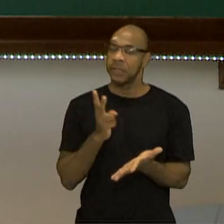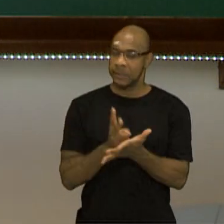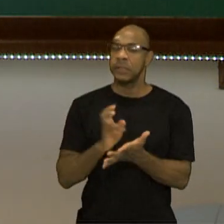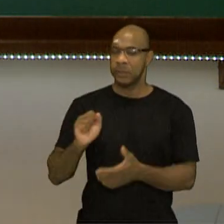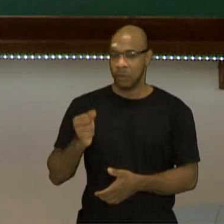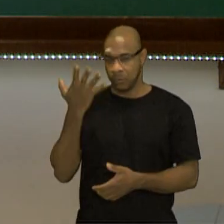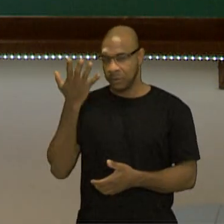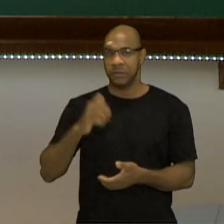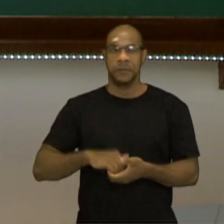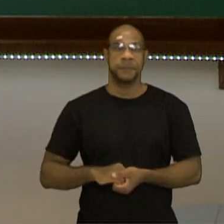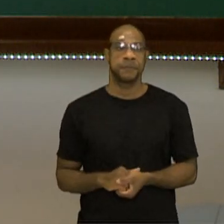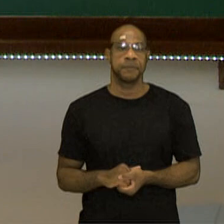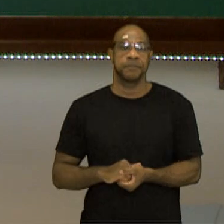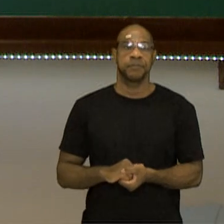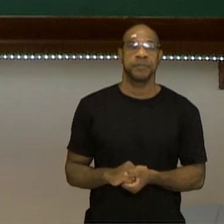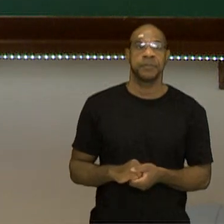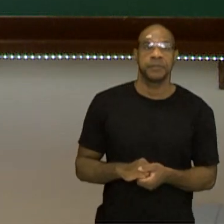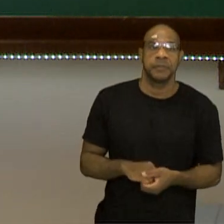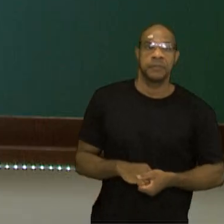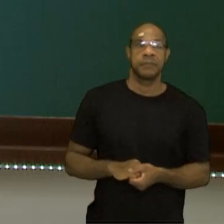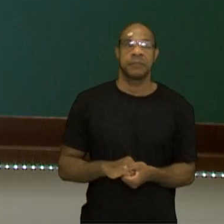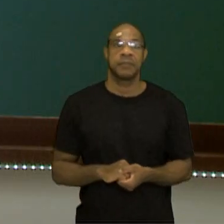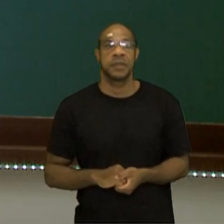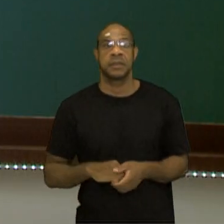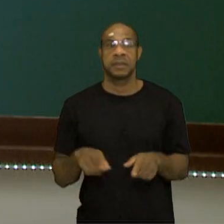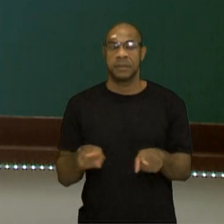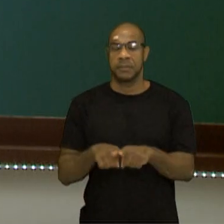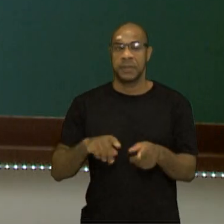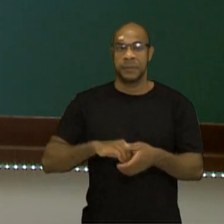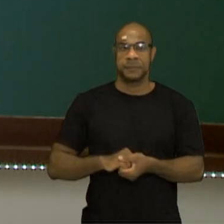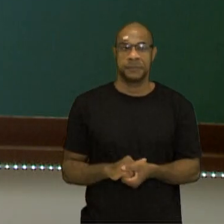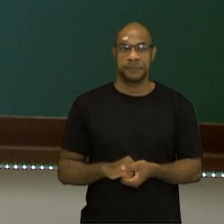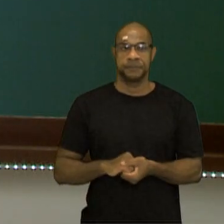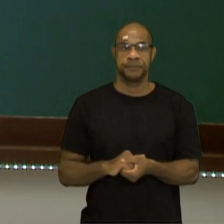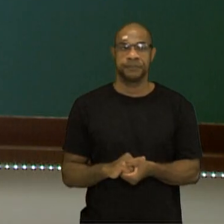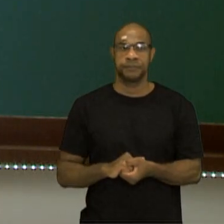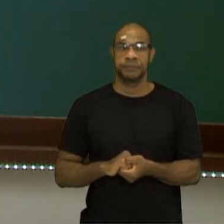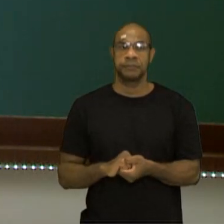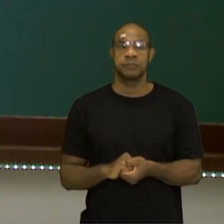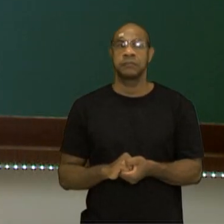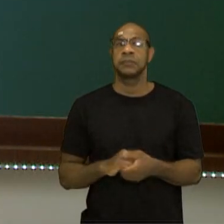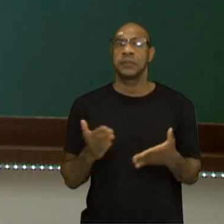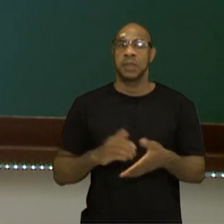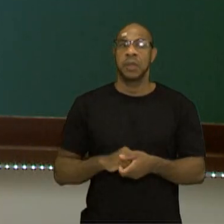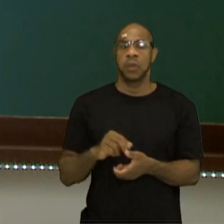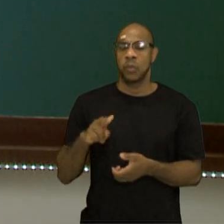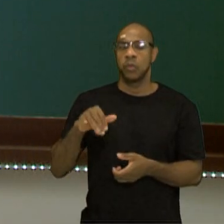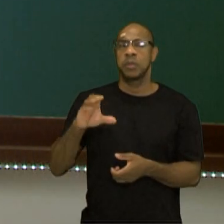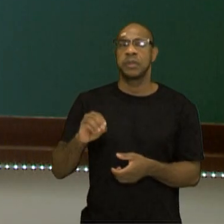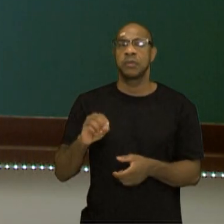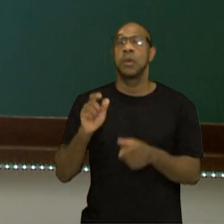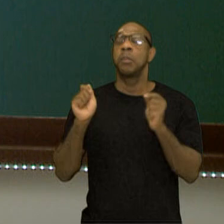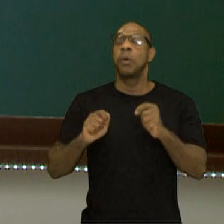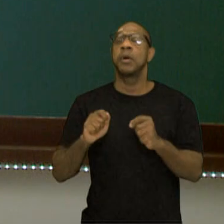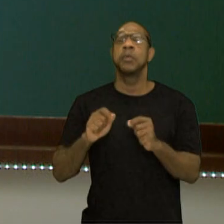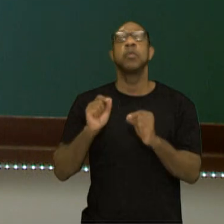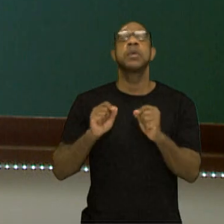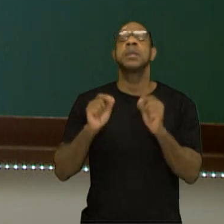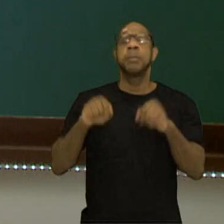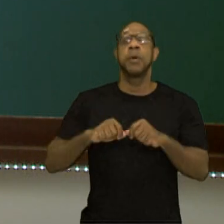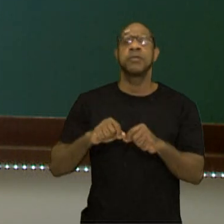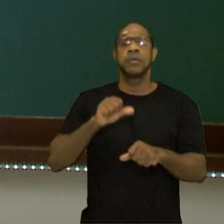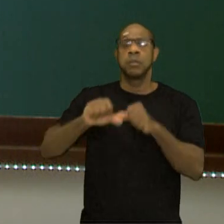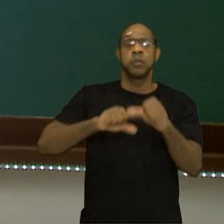acontece. E aí, according to Unesco, what can be done? De acordo com a Unesco, o que pode ser feito para que isso